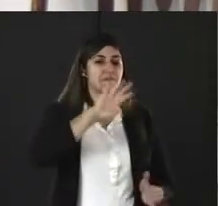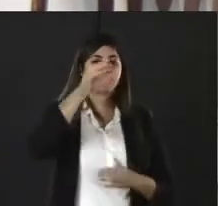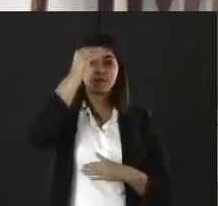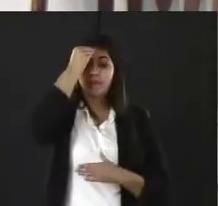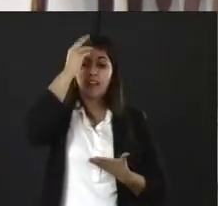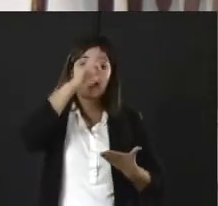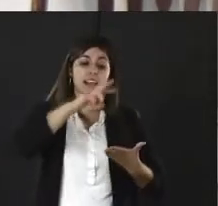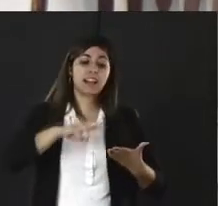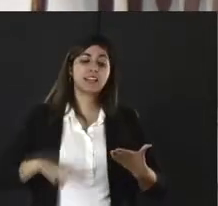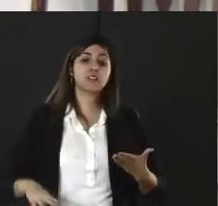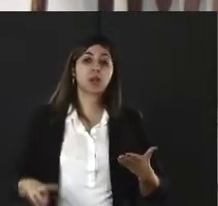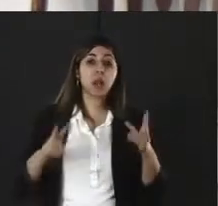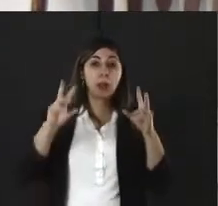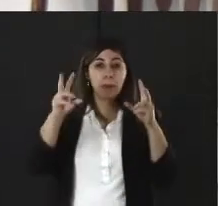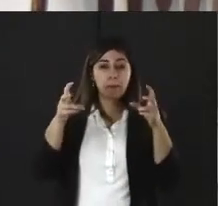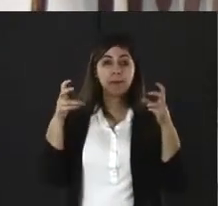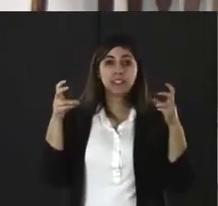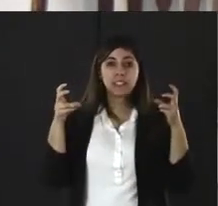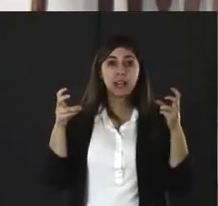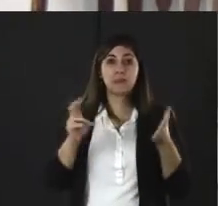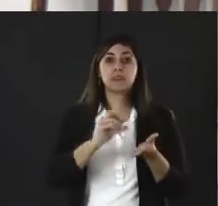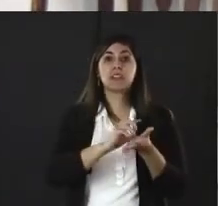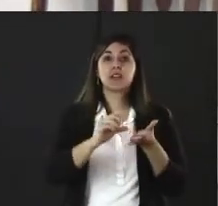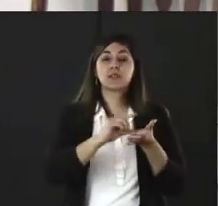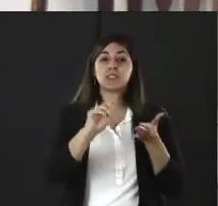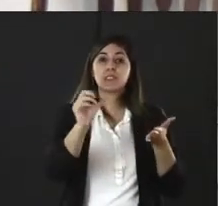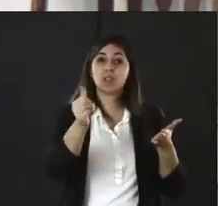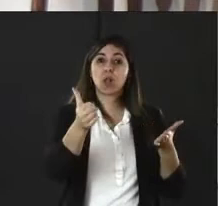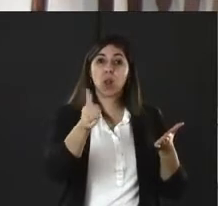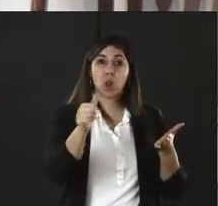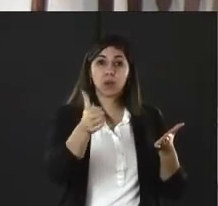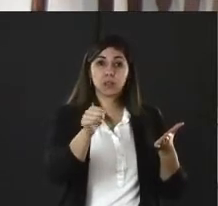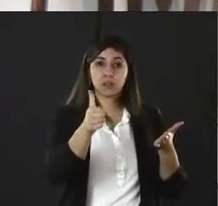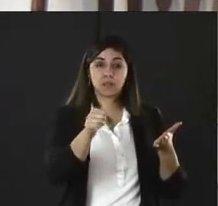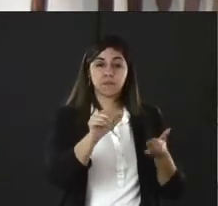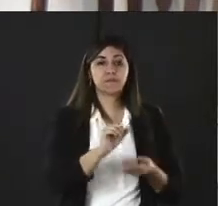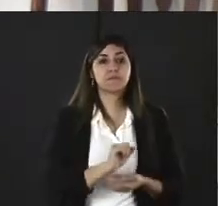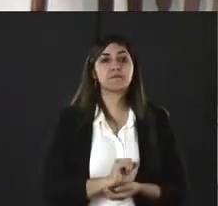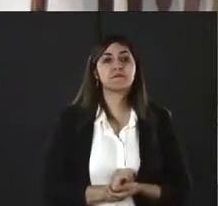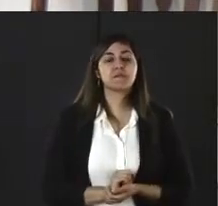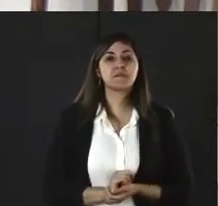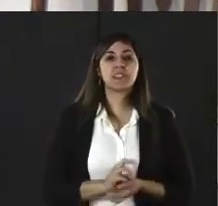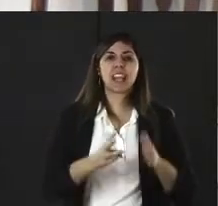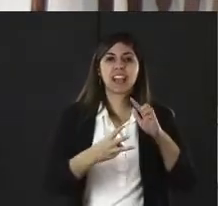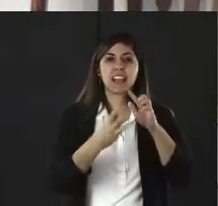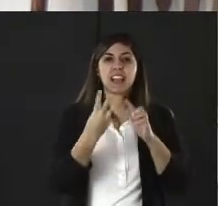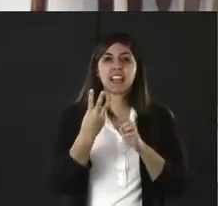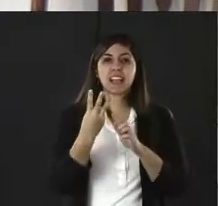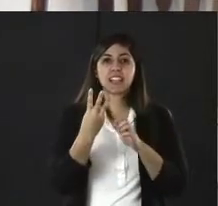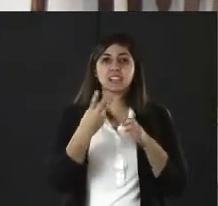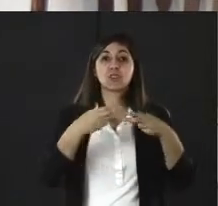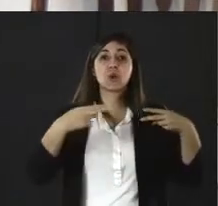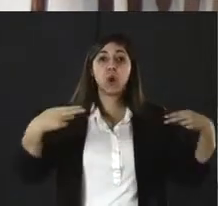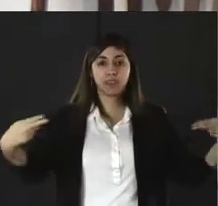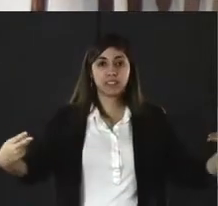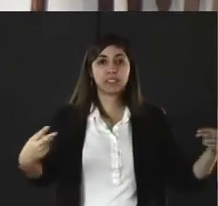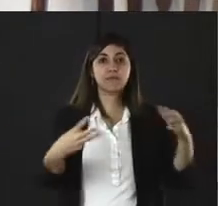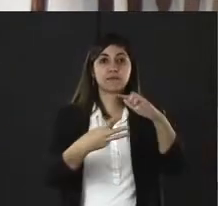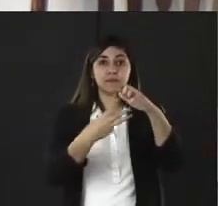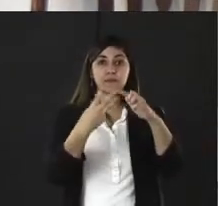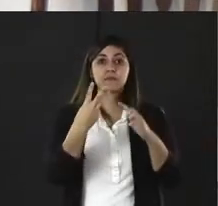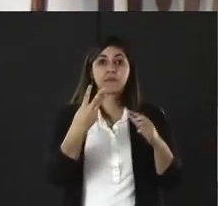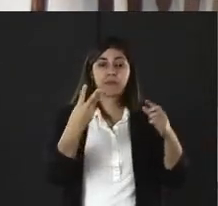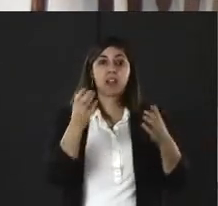a perceber a partir do versículo 11 onde eu vou me deter bastante três coisas 13 ações